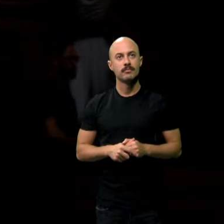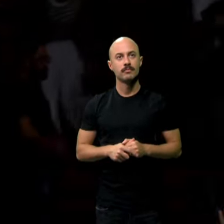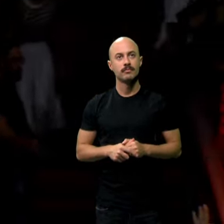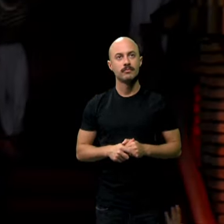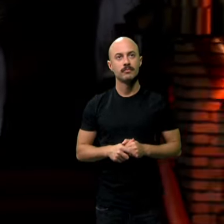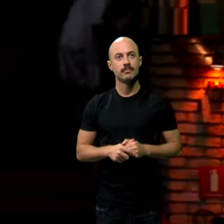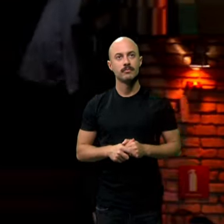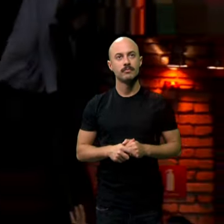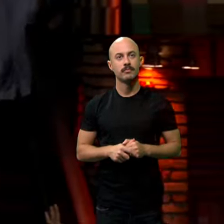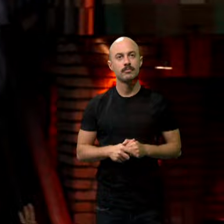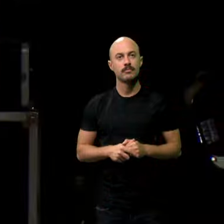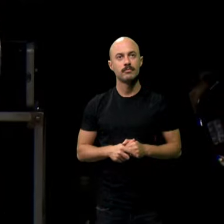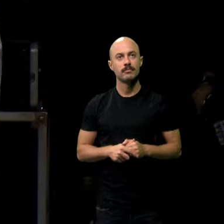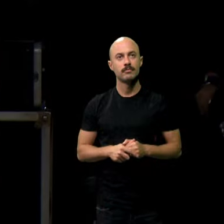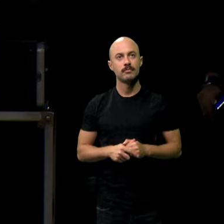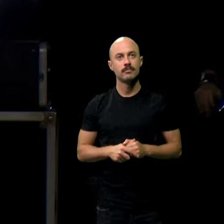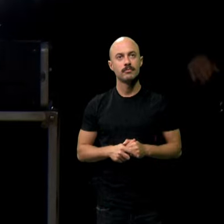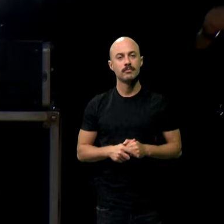Você aprendeu ontem dos